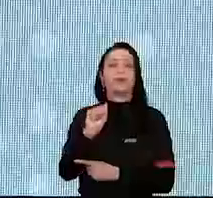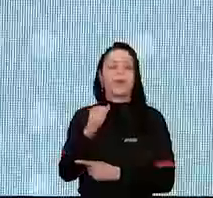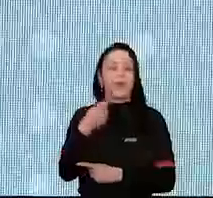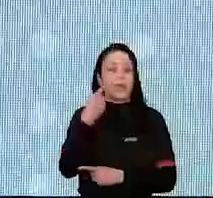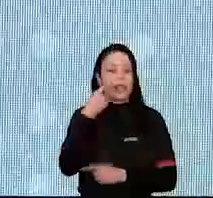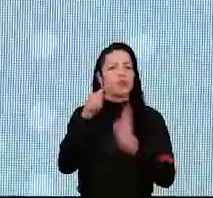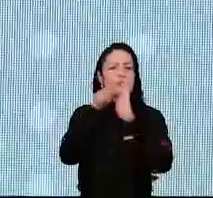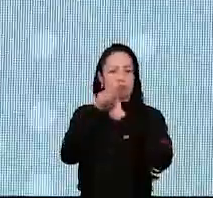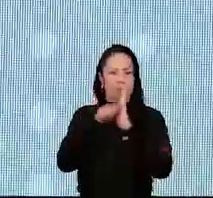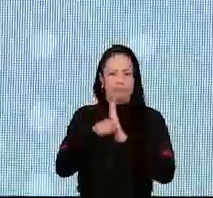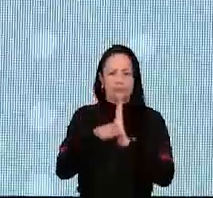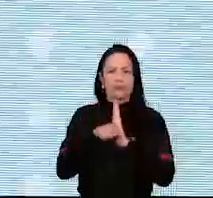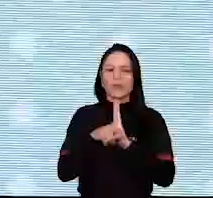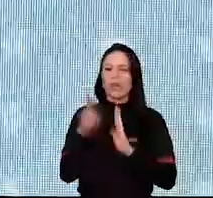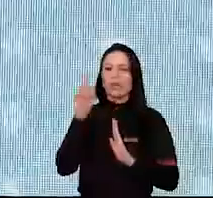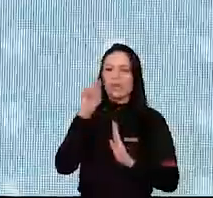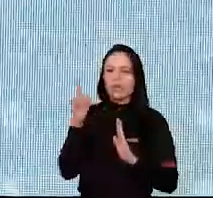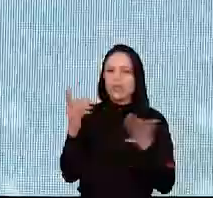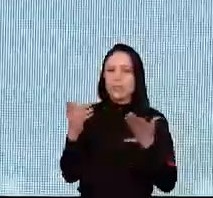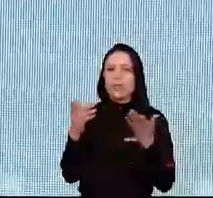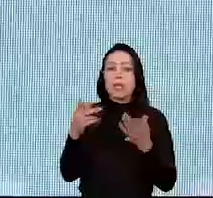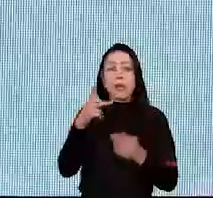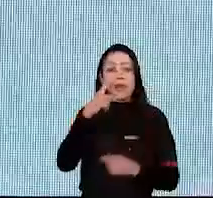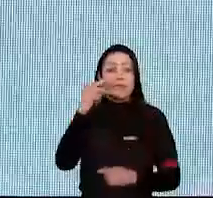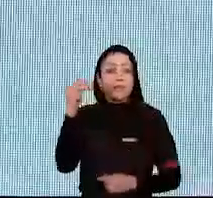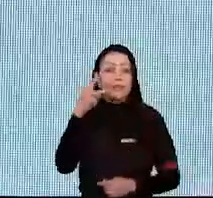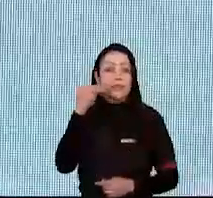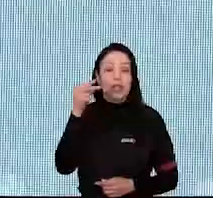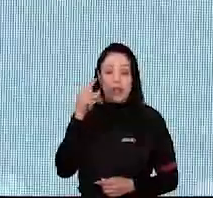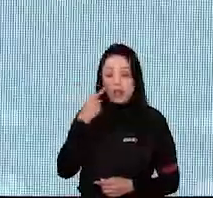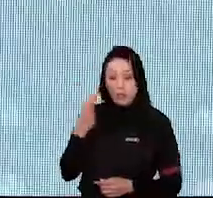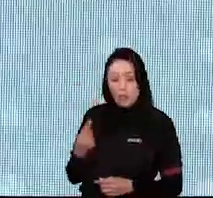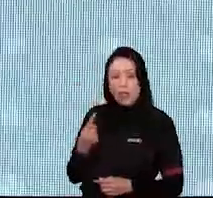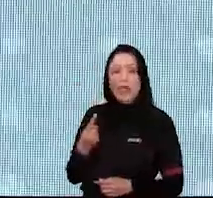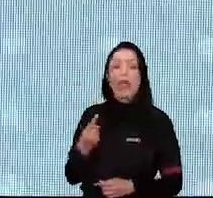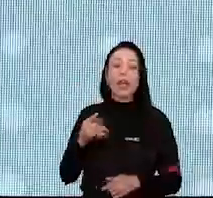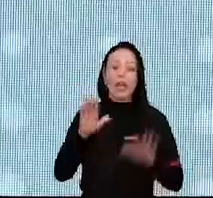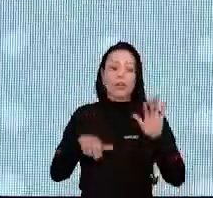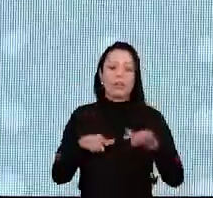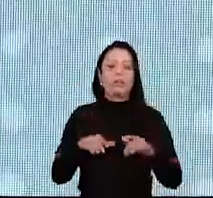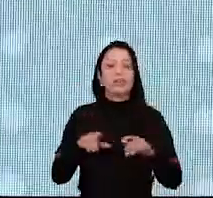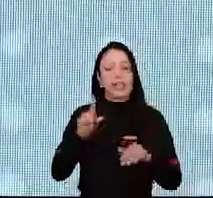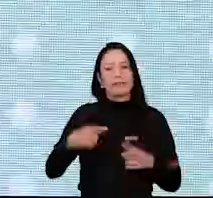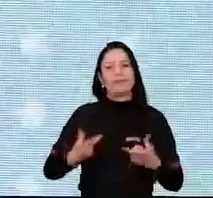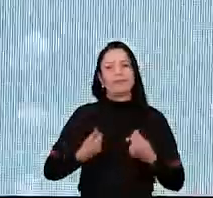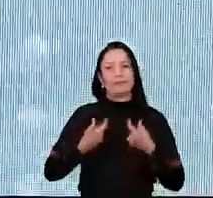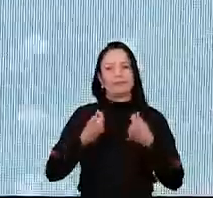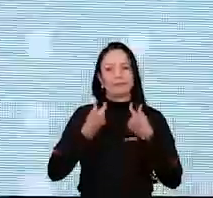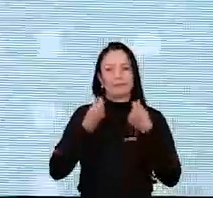que é a sua casuística, mas em felinos, quando eu vejo essa orelha, normalmente é carcinoma.